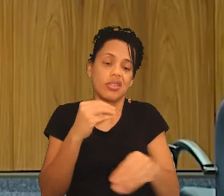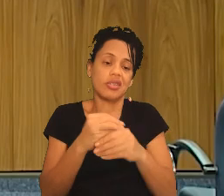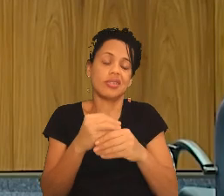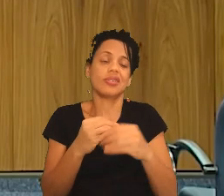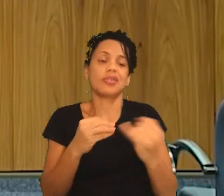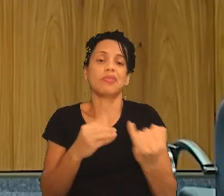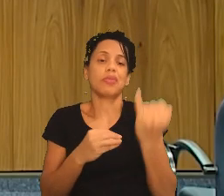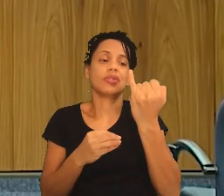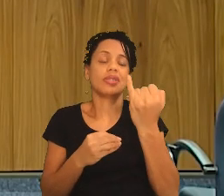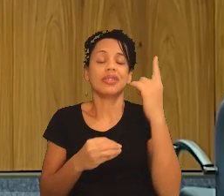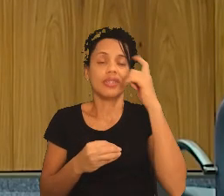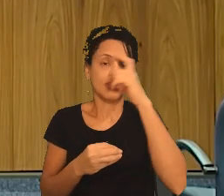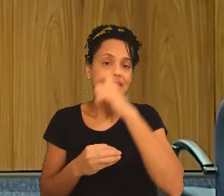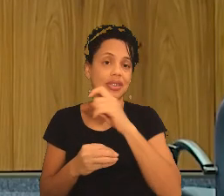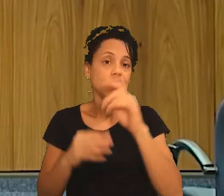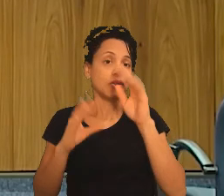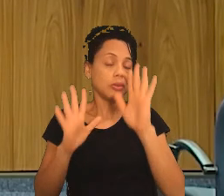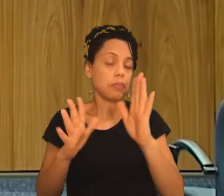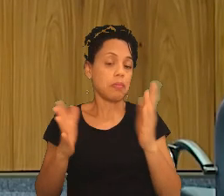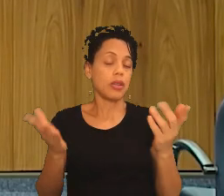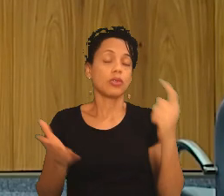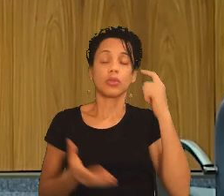Vitor e o Douglas já falaram